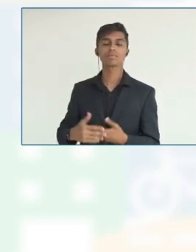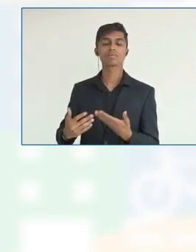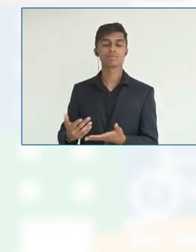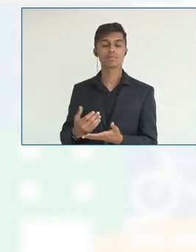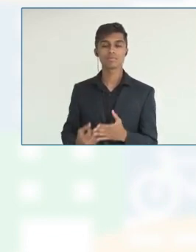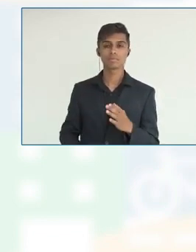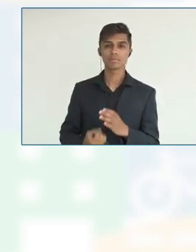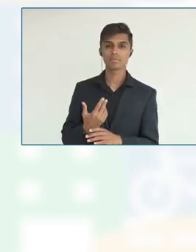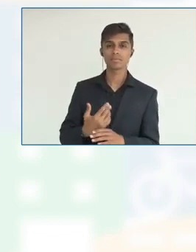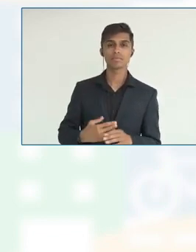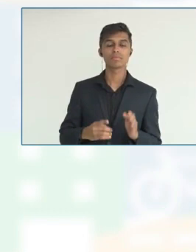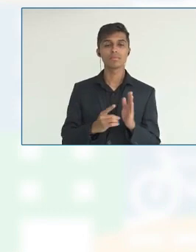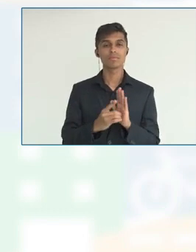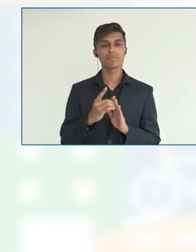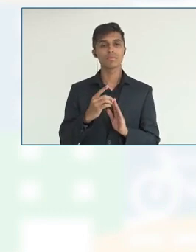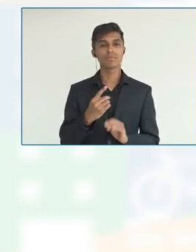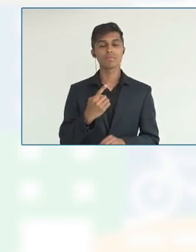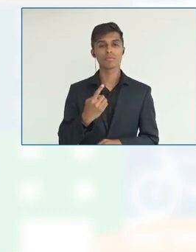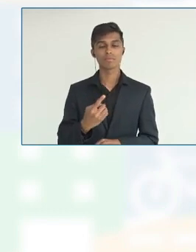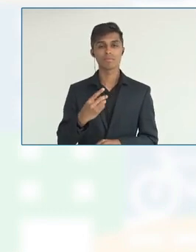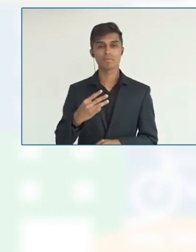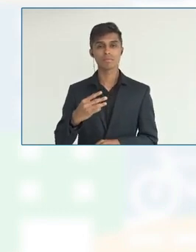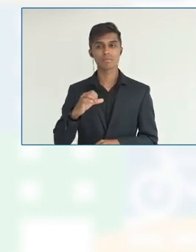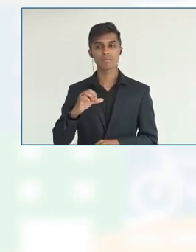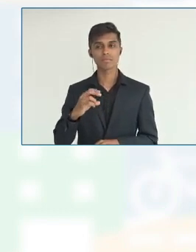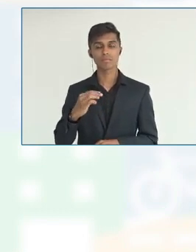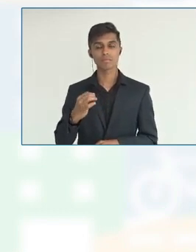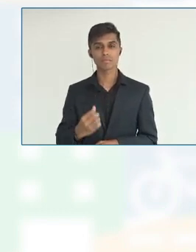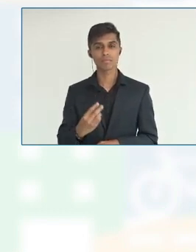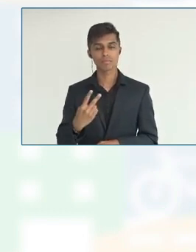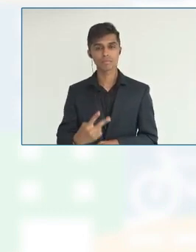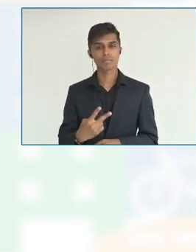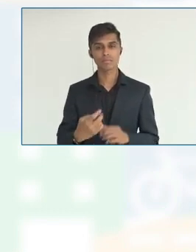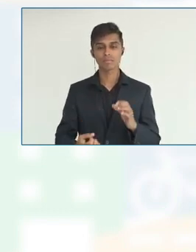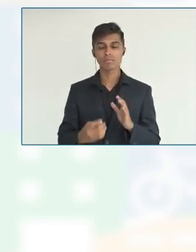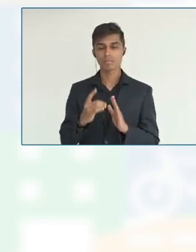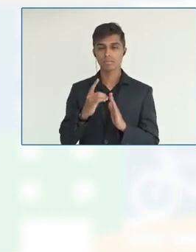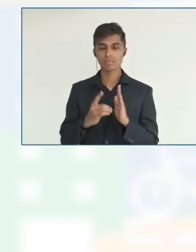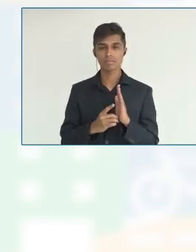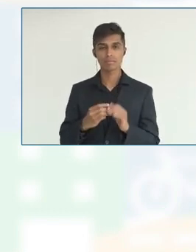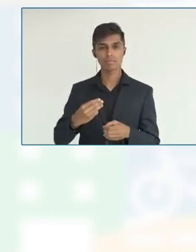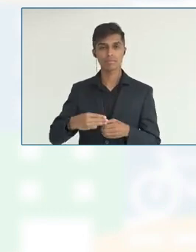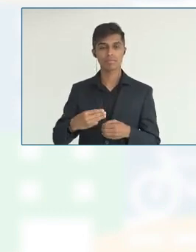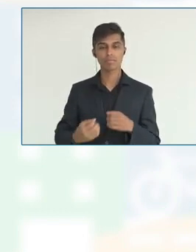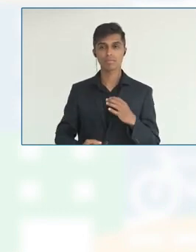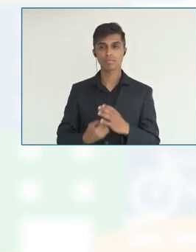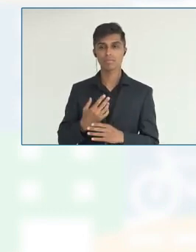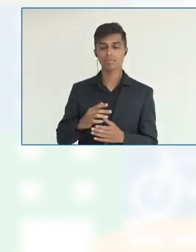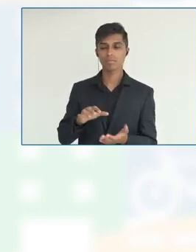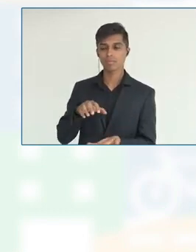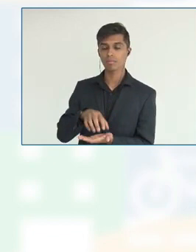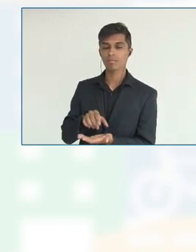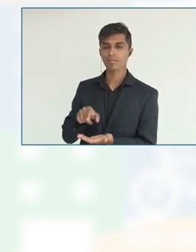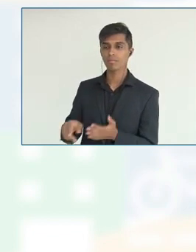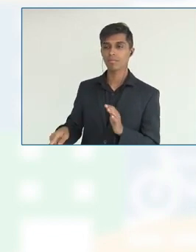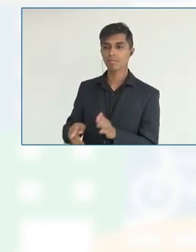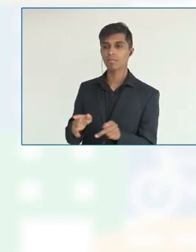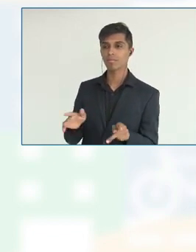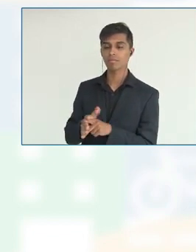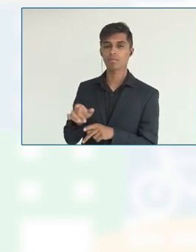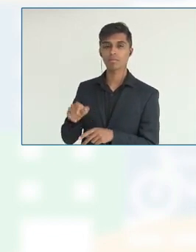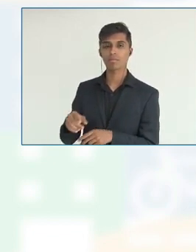decreto 9.652, um decreto municipal, foi criado o Centro de Controle de Intoxicações da cidade de São